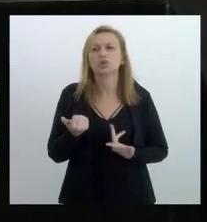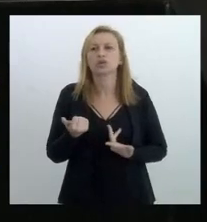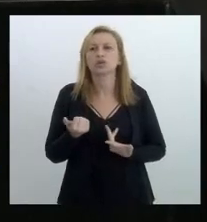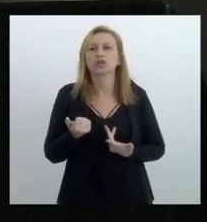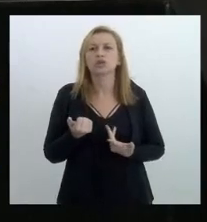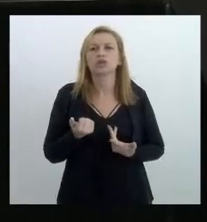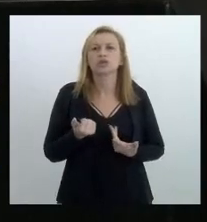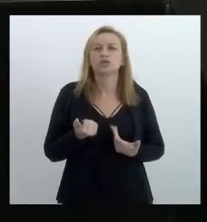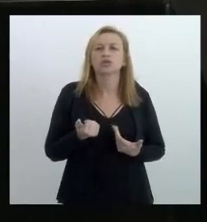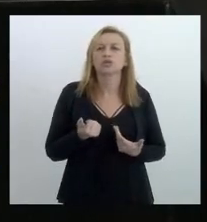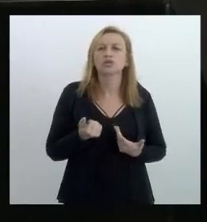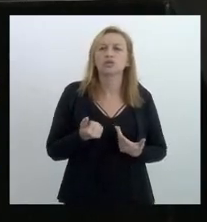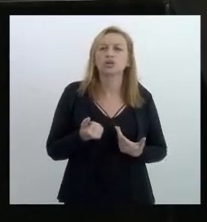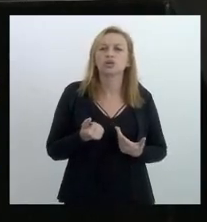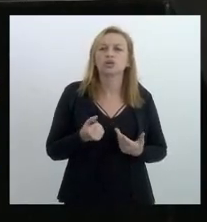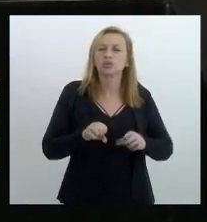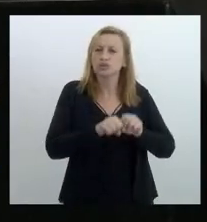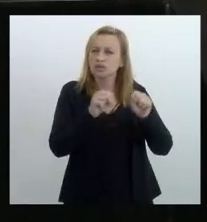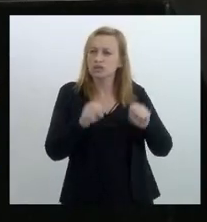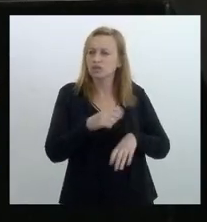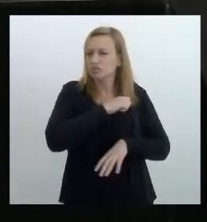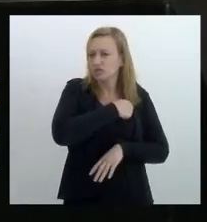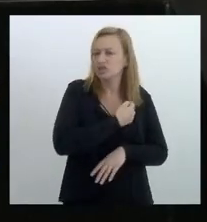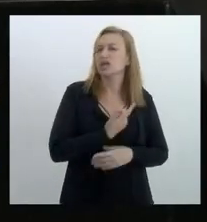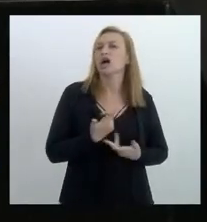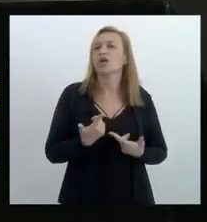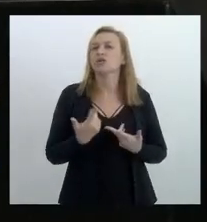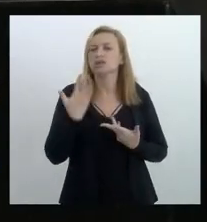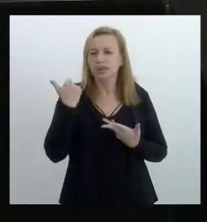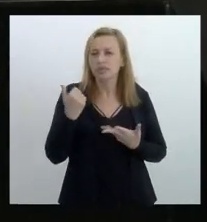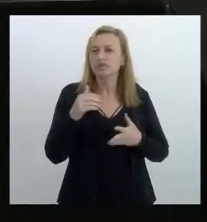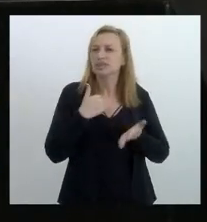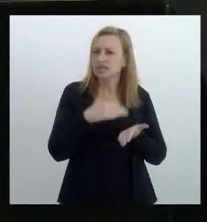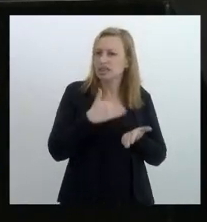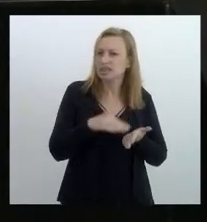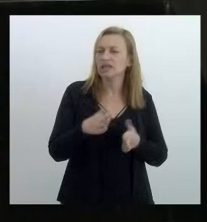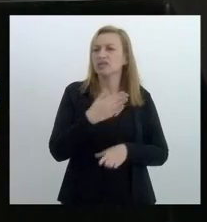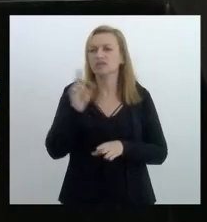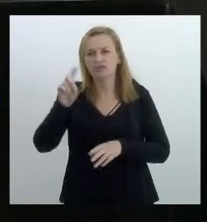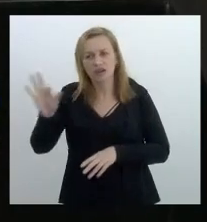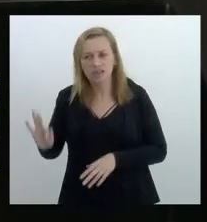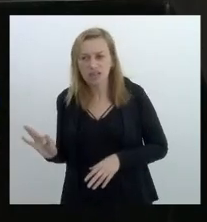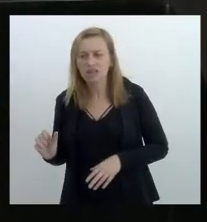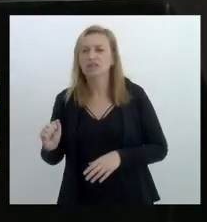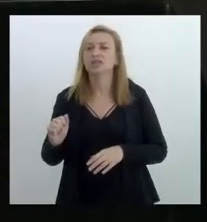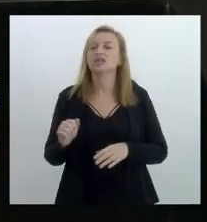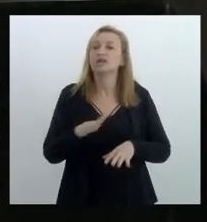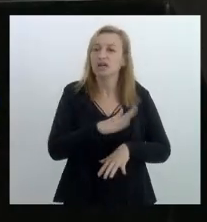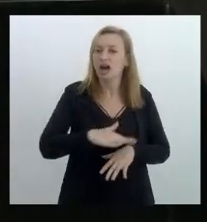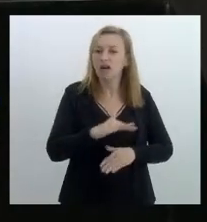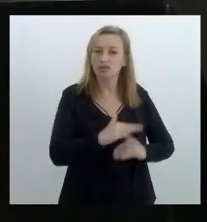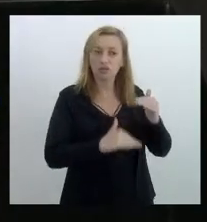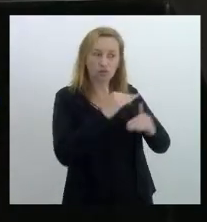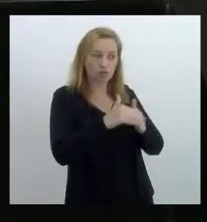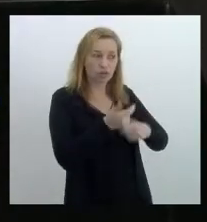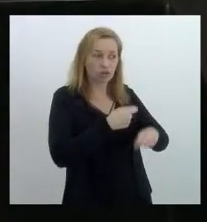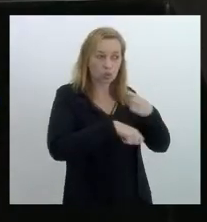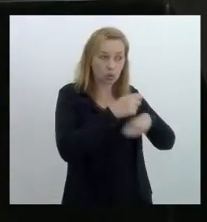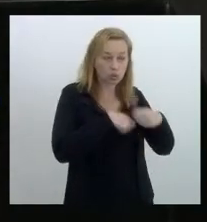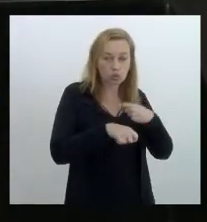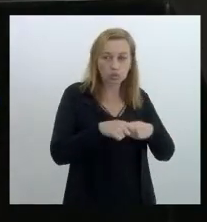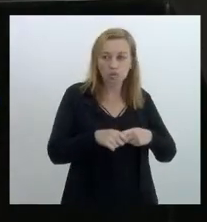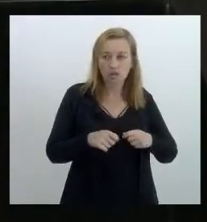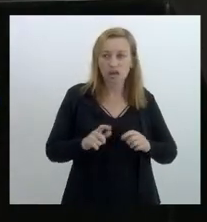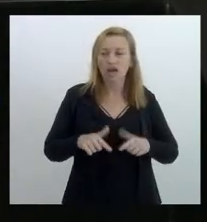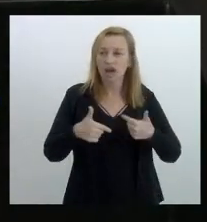dos benefícios fiscais, sabemos que a Secretaria de Fazenda e a área do desenvolvimento econômico divergem sobre